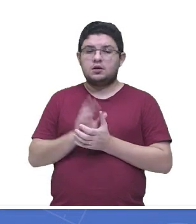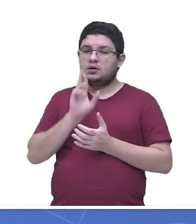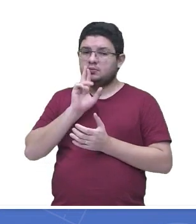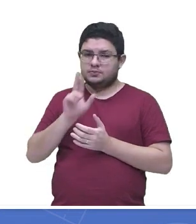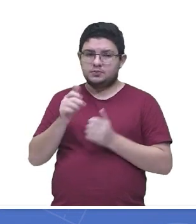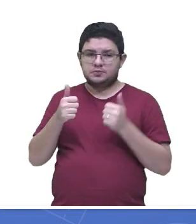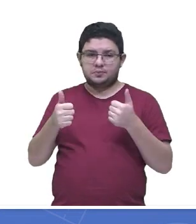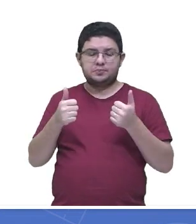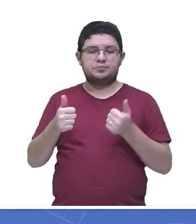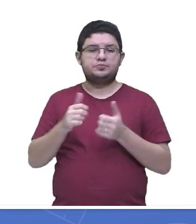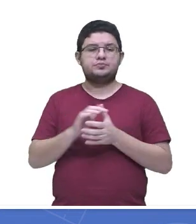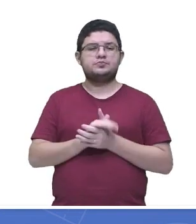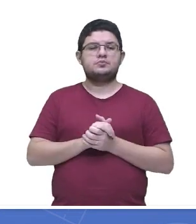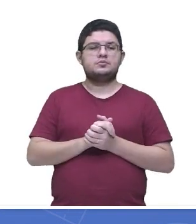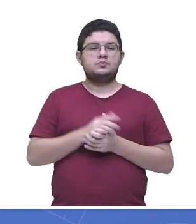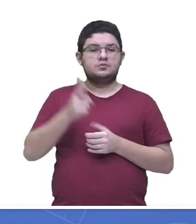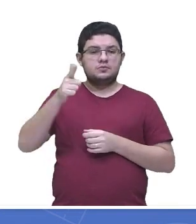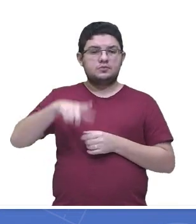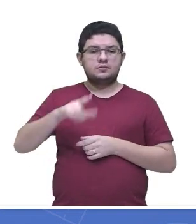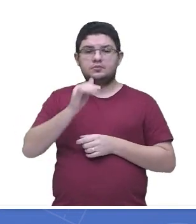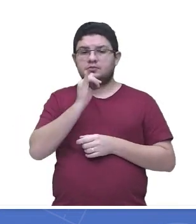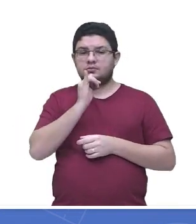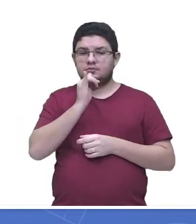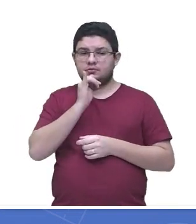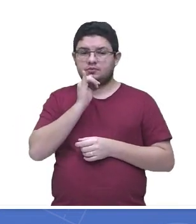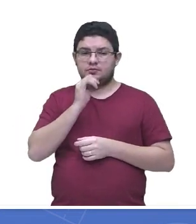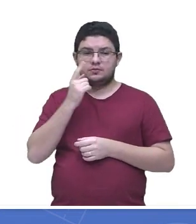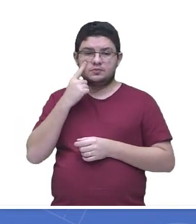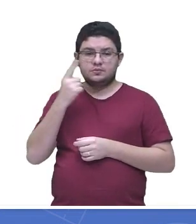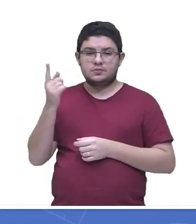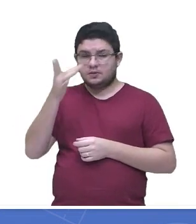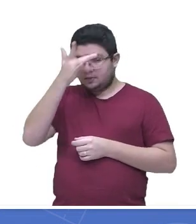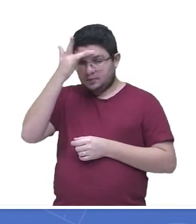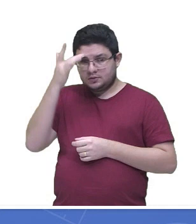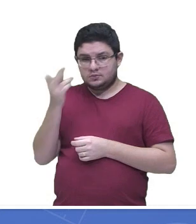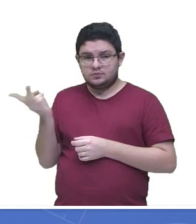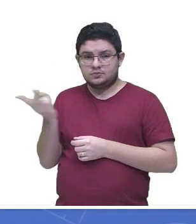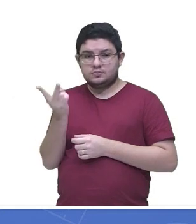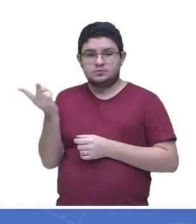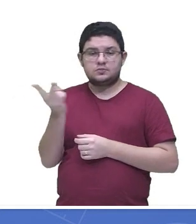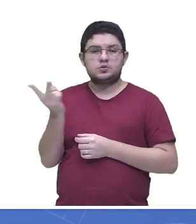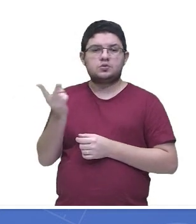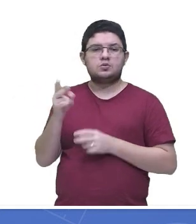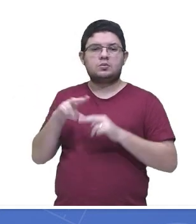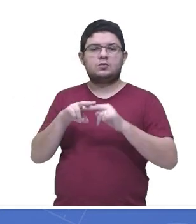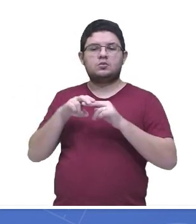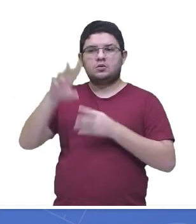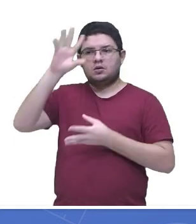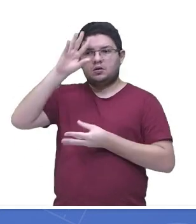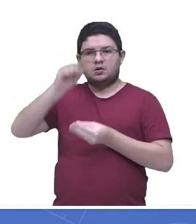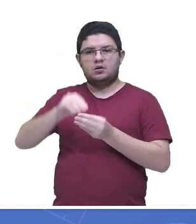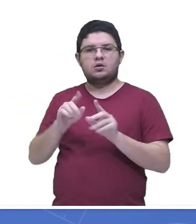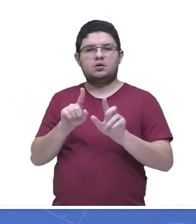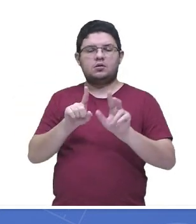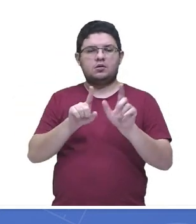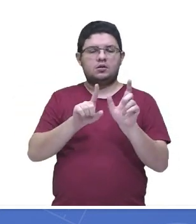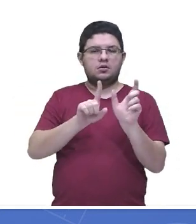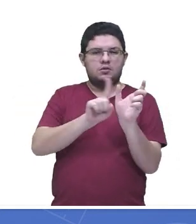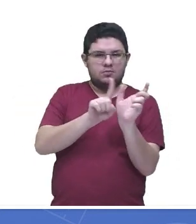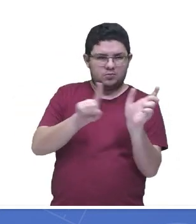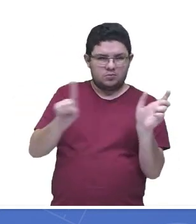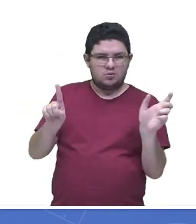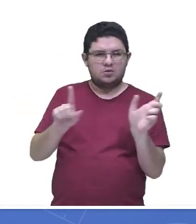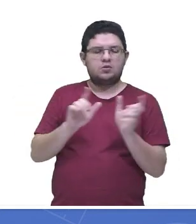Vejam aqui mais um exemplo. Eu tenho duas pessoas, plurais é were. Então, were Solomon and Sammy singing.